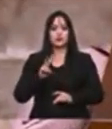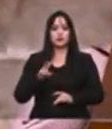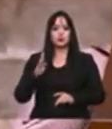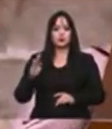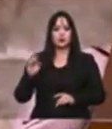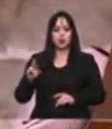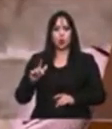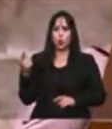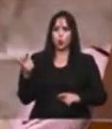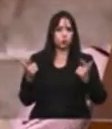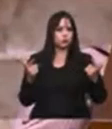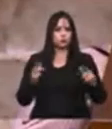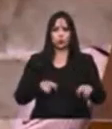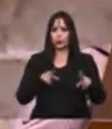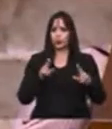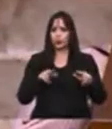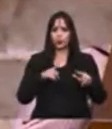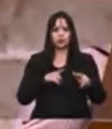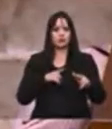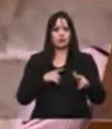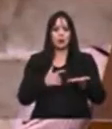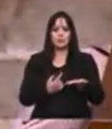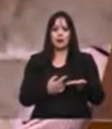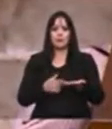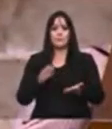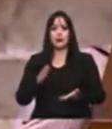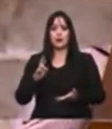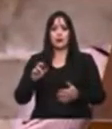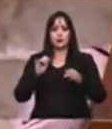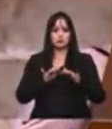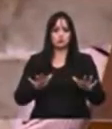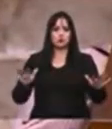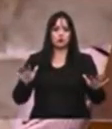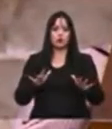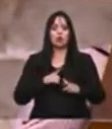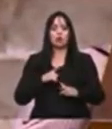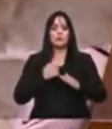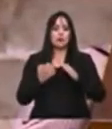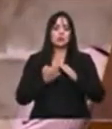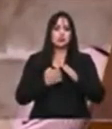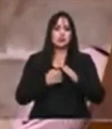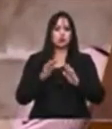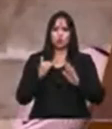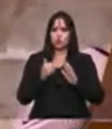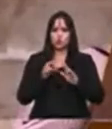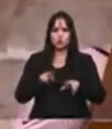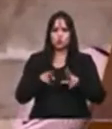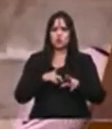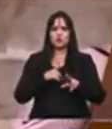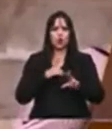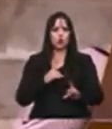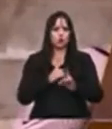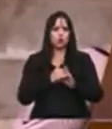DVBR, outros nunca ostentaram marca da BR Distribuidora e praticamente todos jamais atingiram o